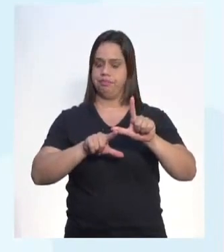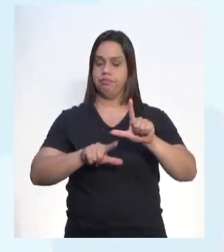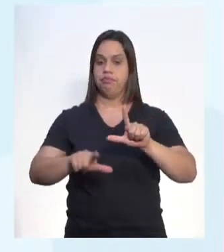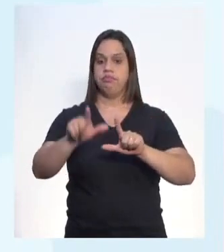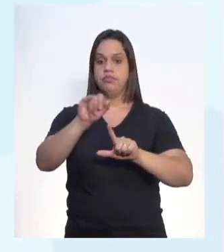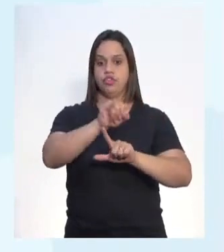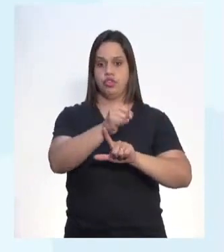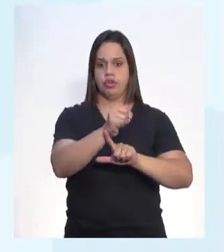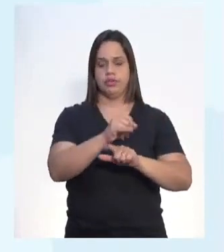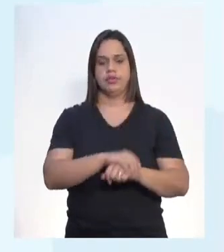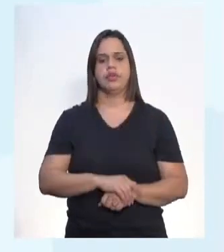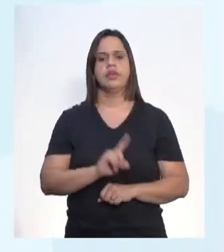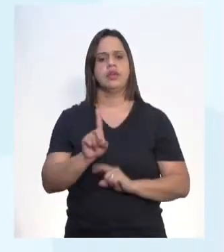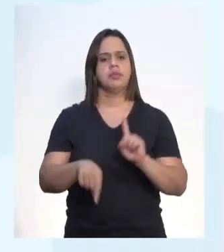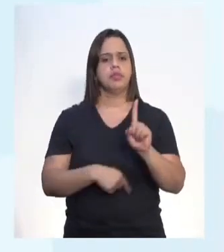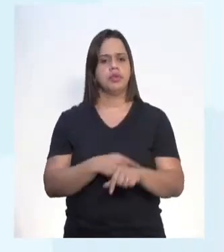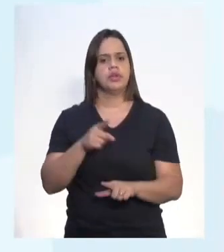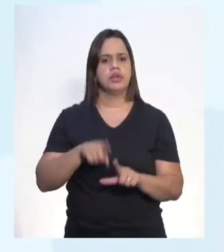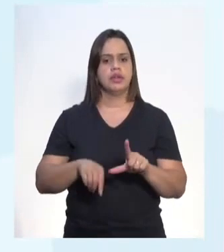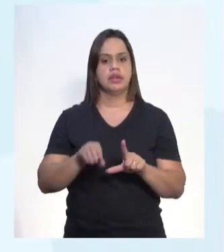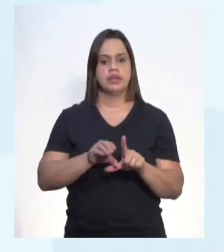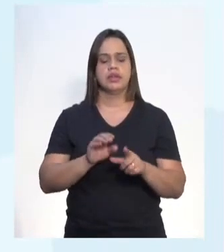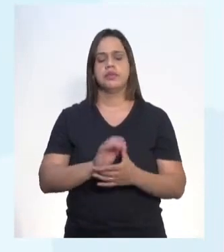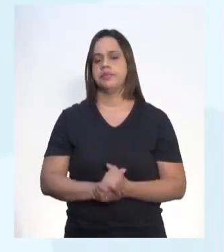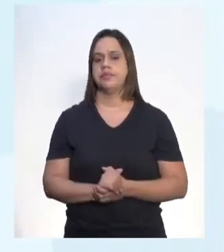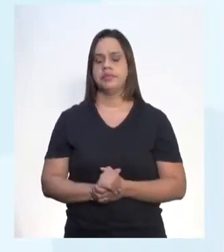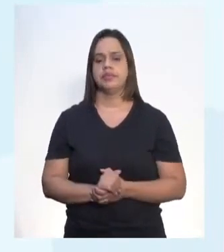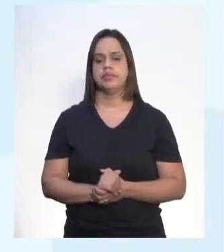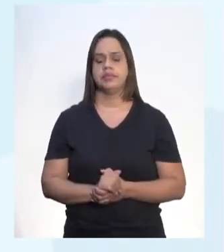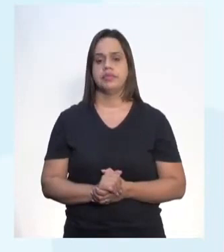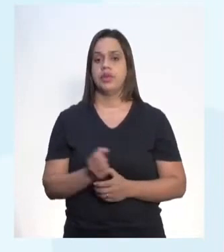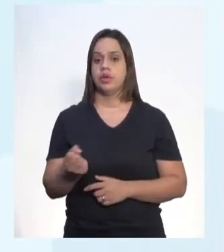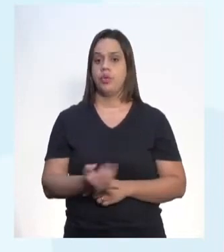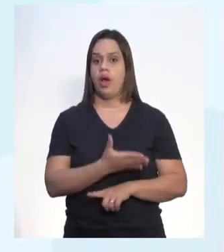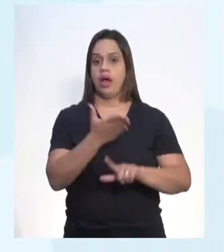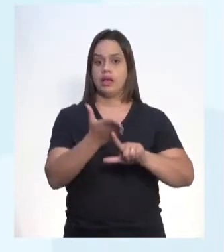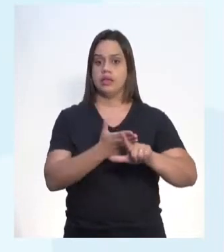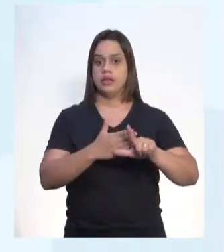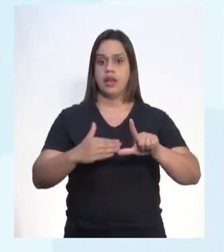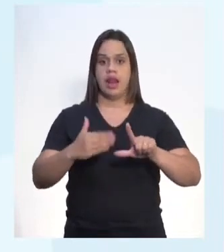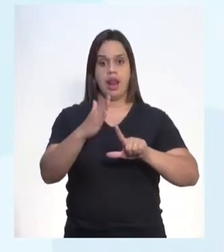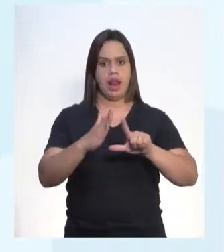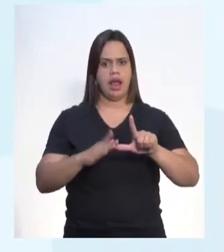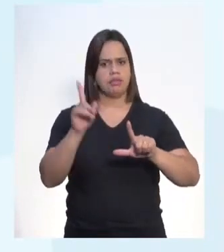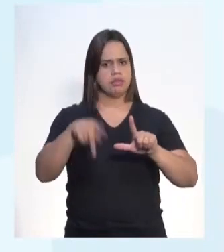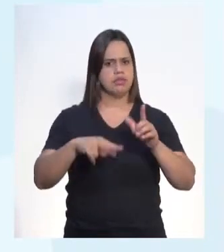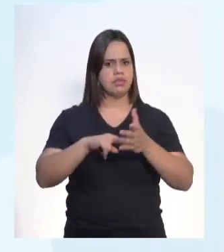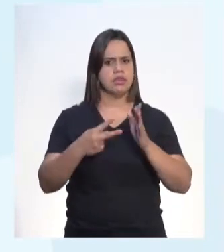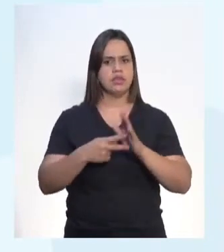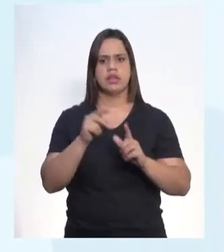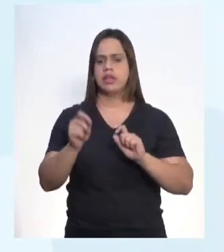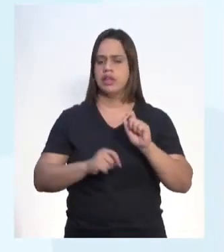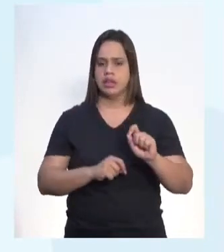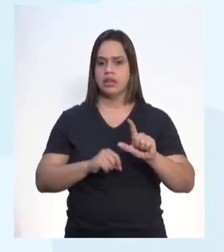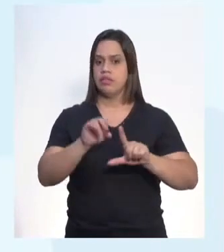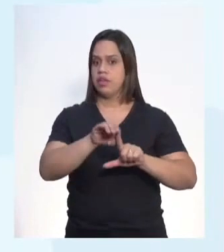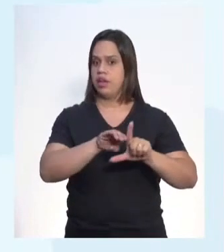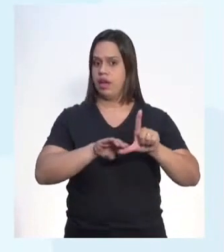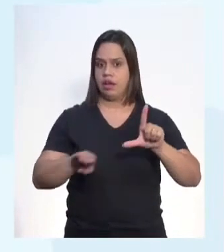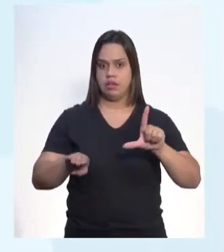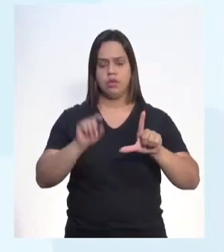Agora, letra C. Quais lados correspondem aos catetos? Catetos é